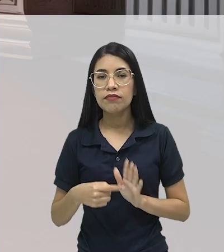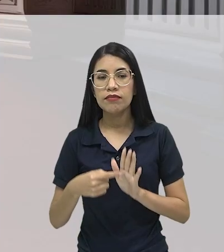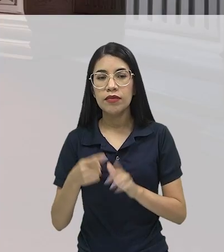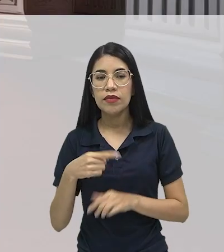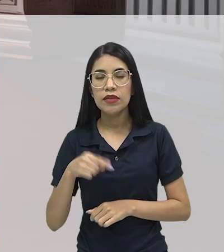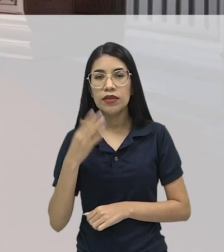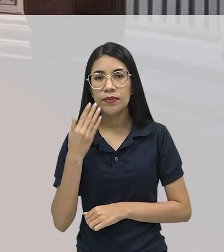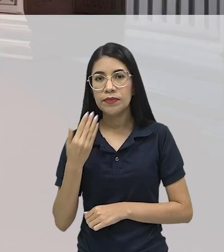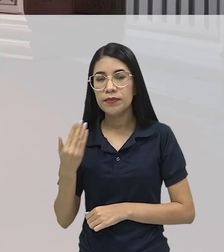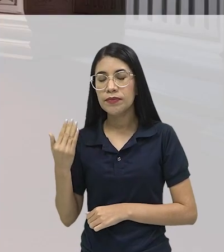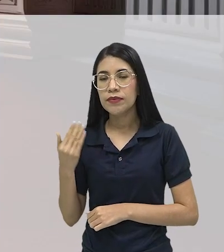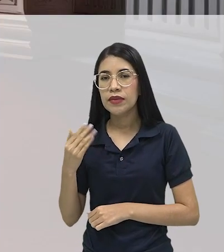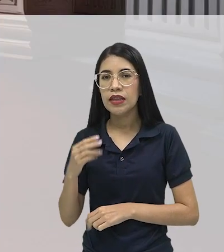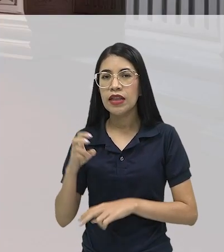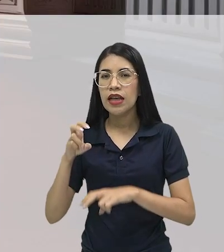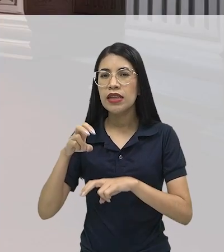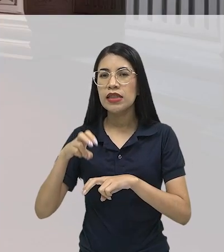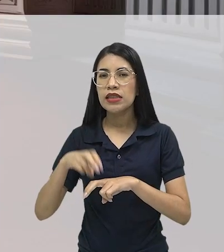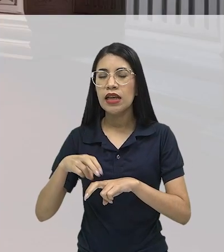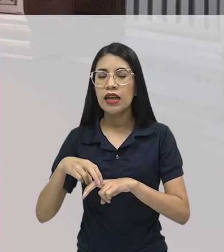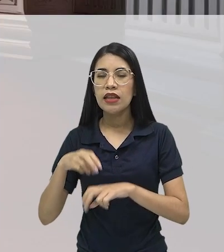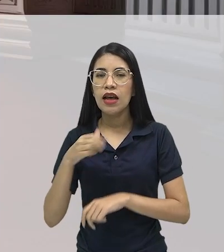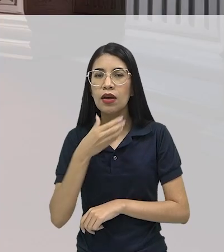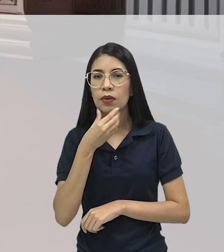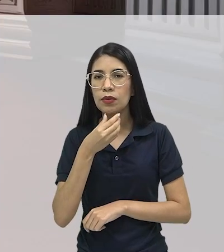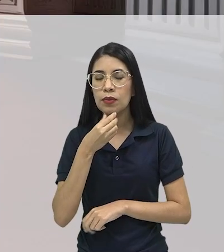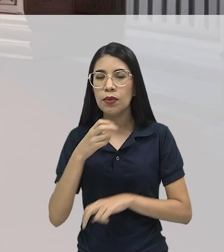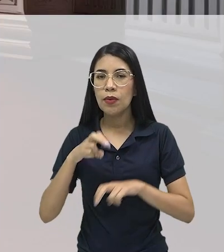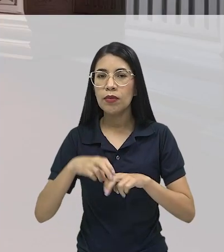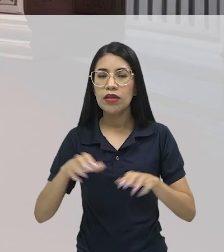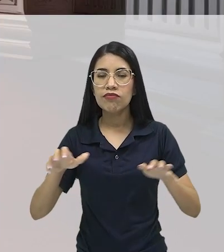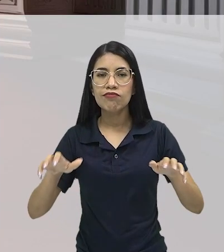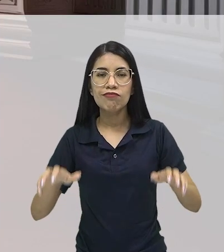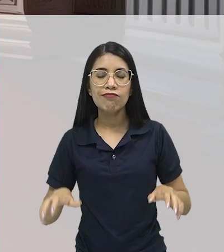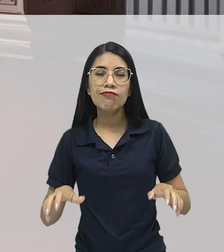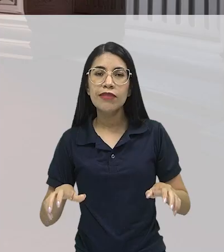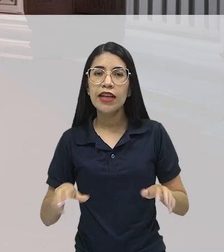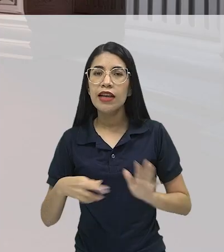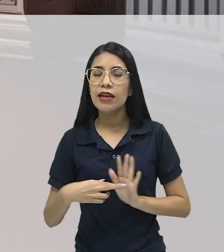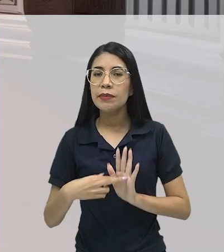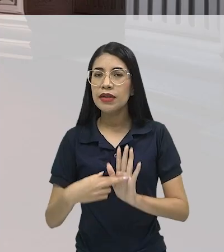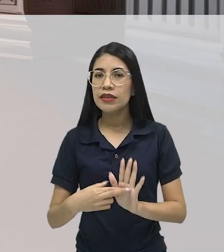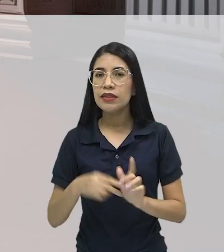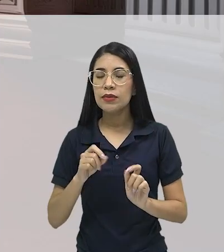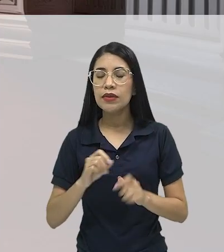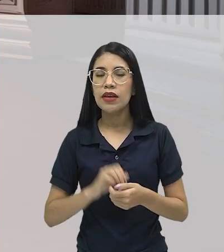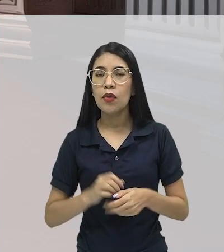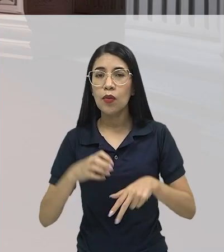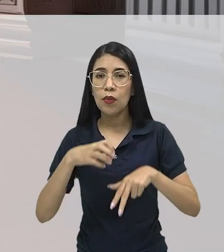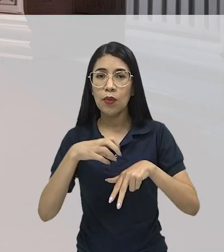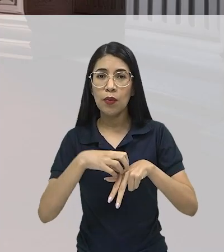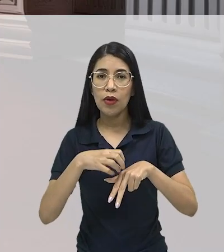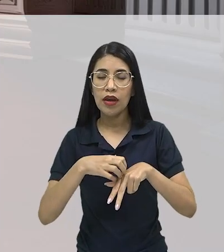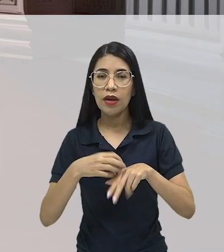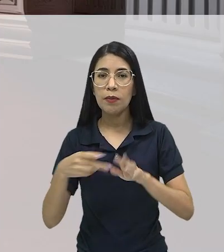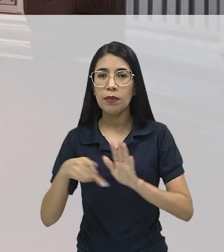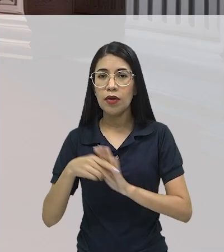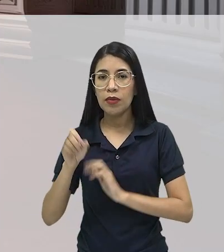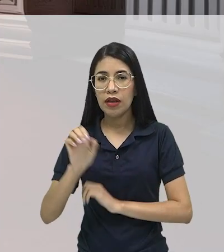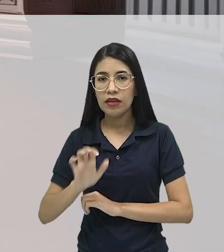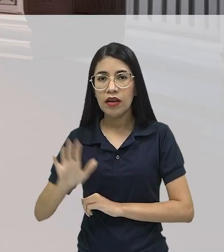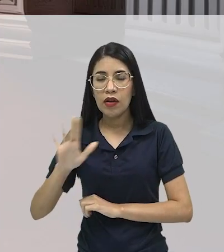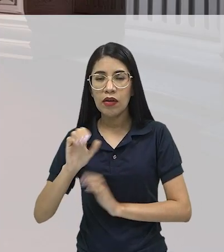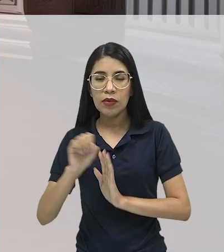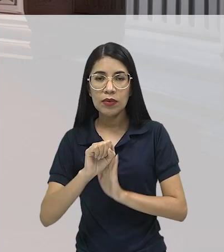senhor sentado aqui, todo pomposo no seu trono, representando o quê? Um monarca europeu do